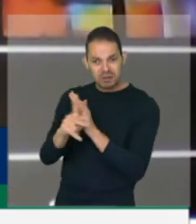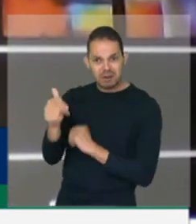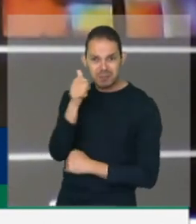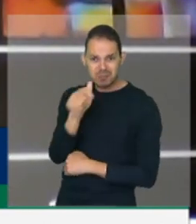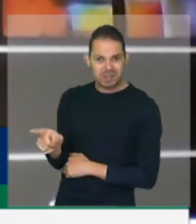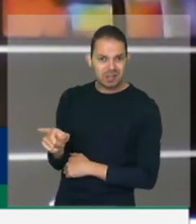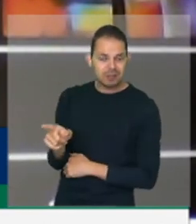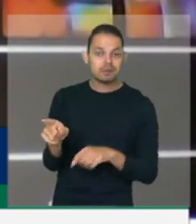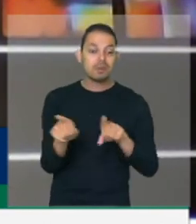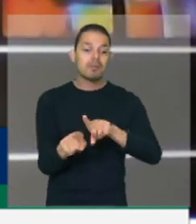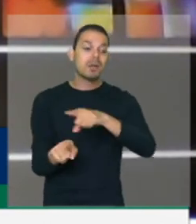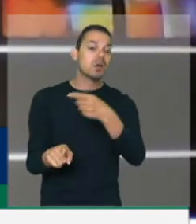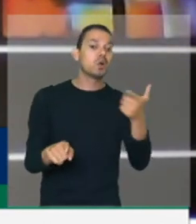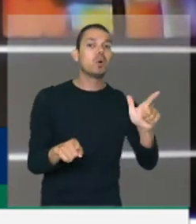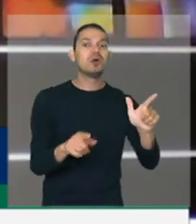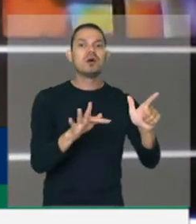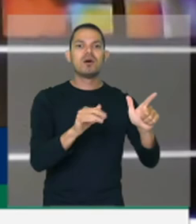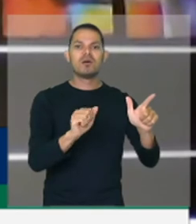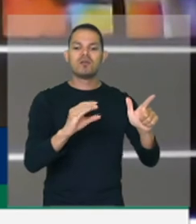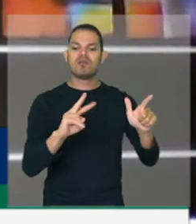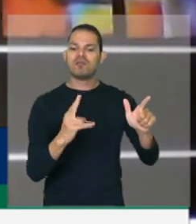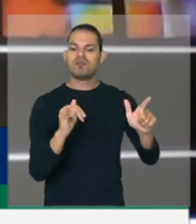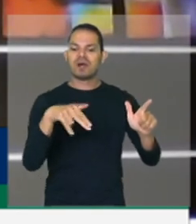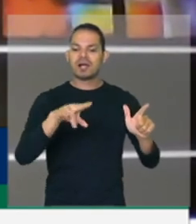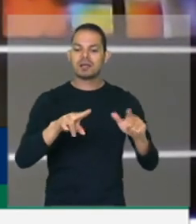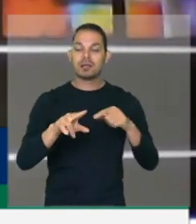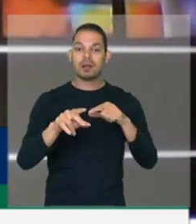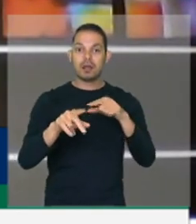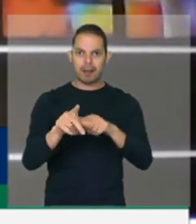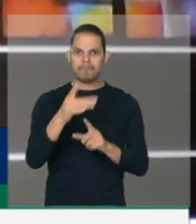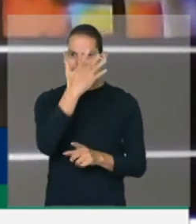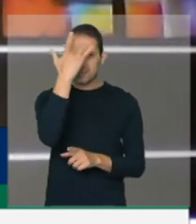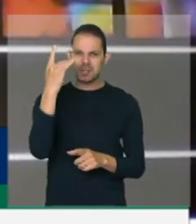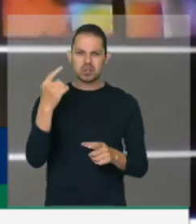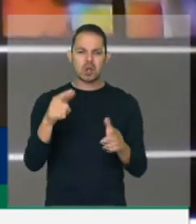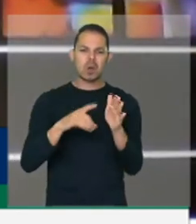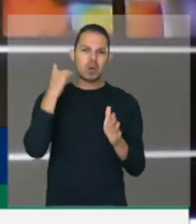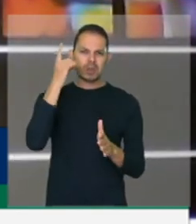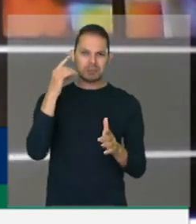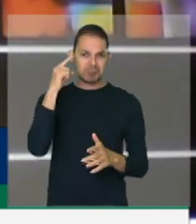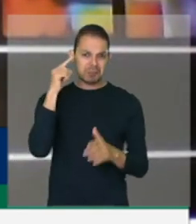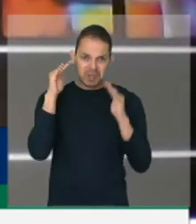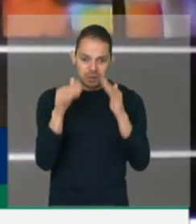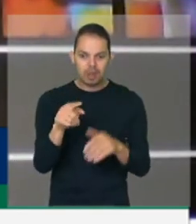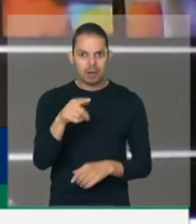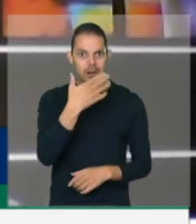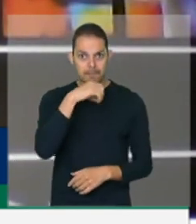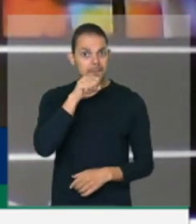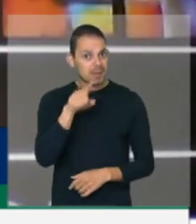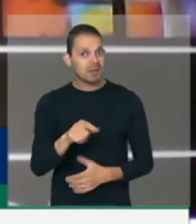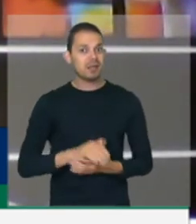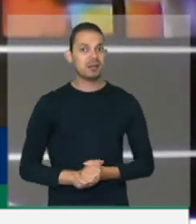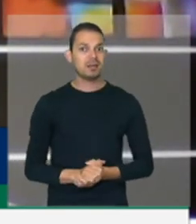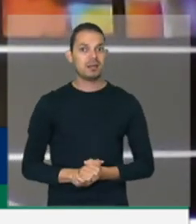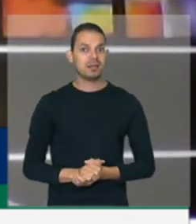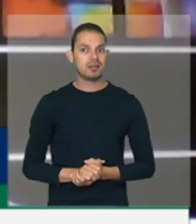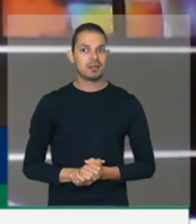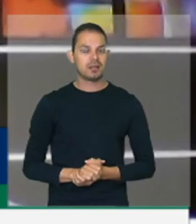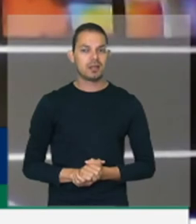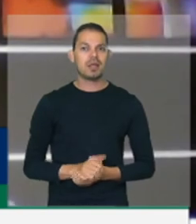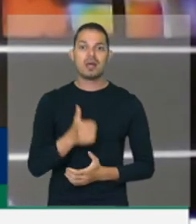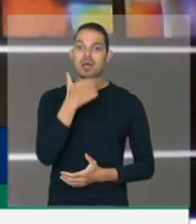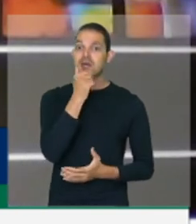do cidadão Fachin? Não do ministro, mas do cidadão que é pai, que é